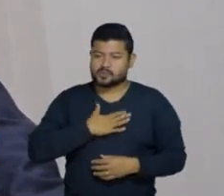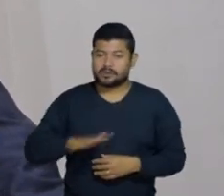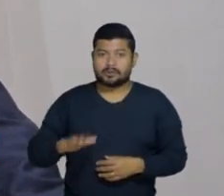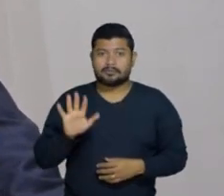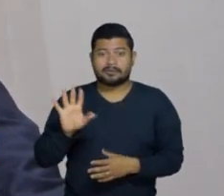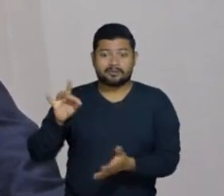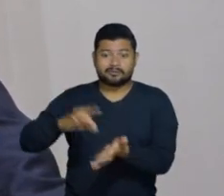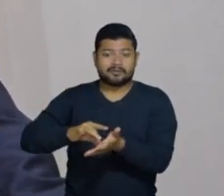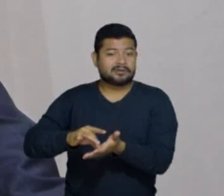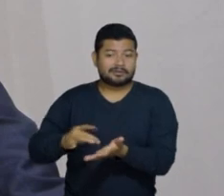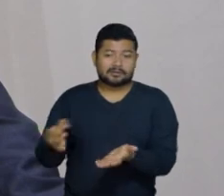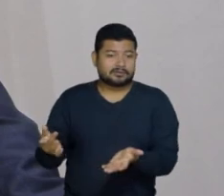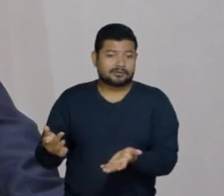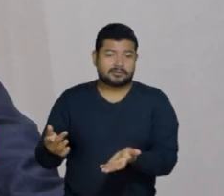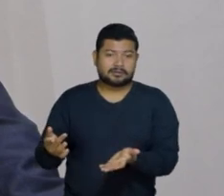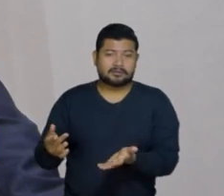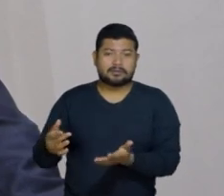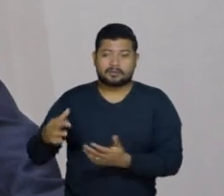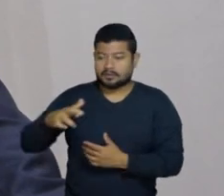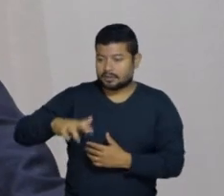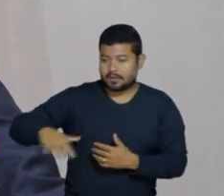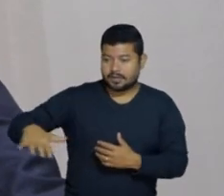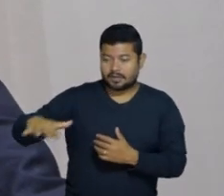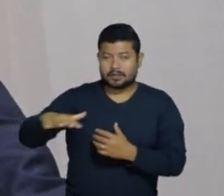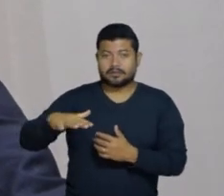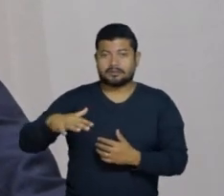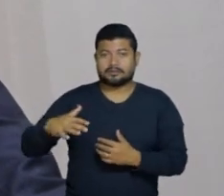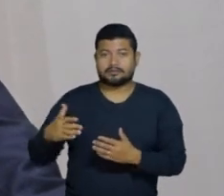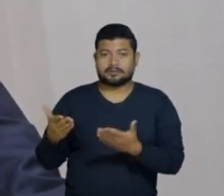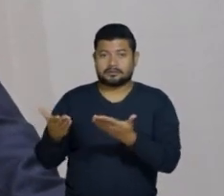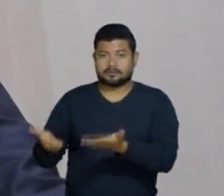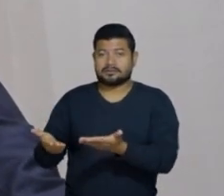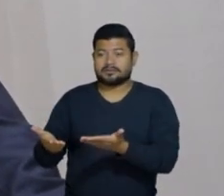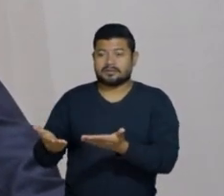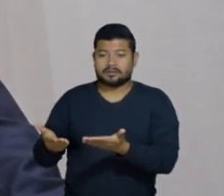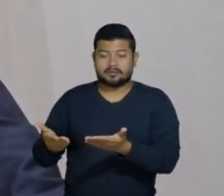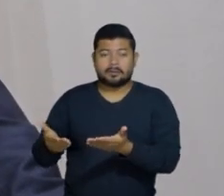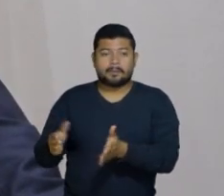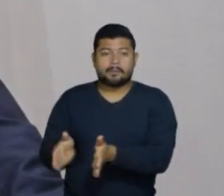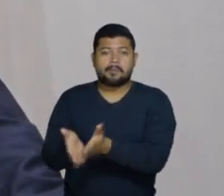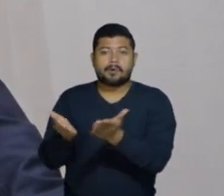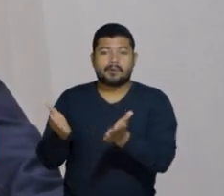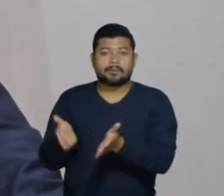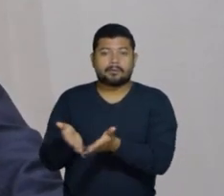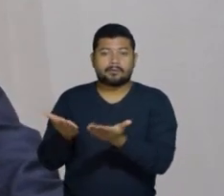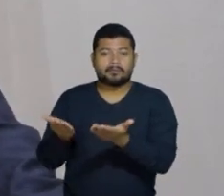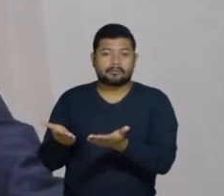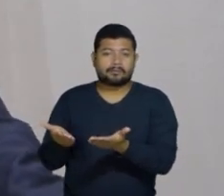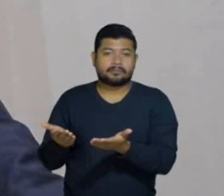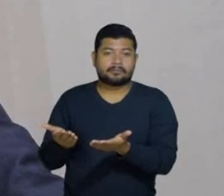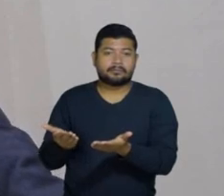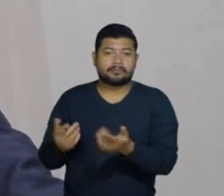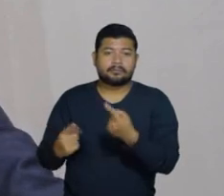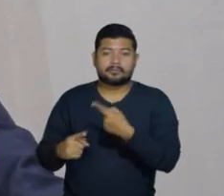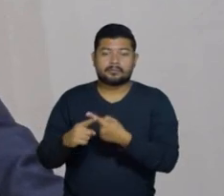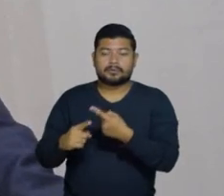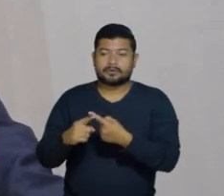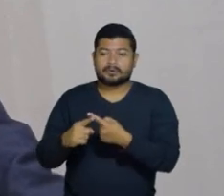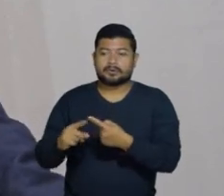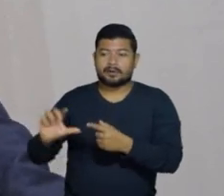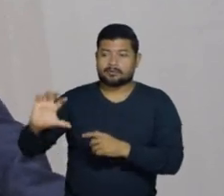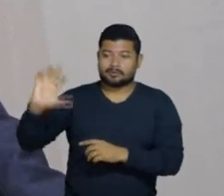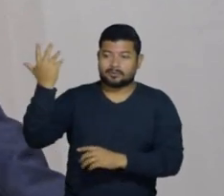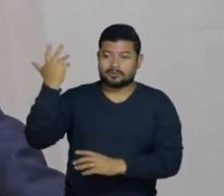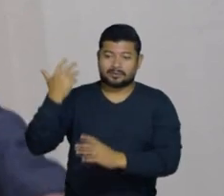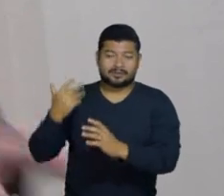essa. Uma região altamente empobrecida diante das circunstâncias,